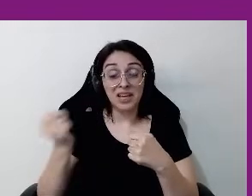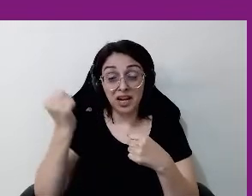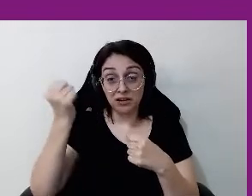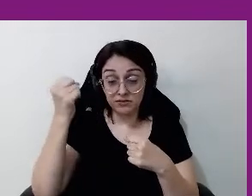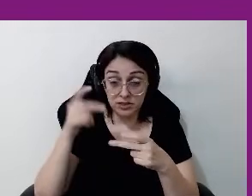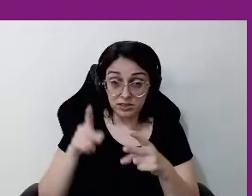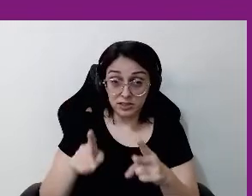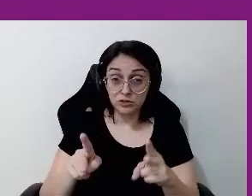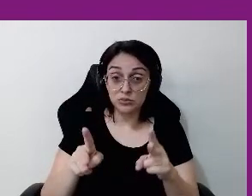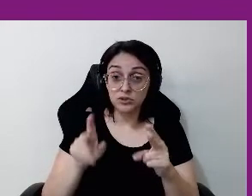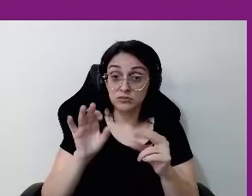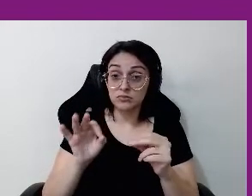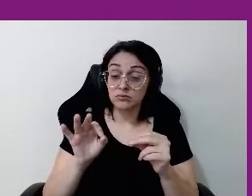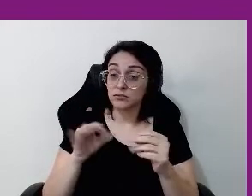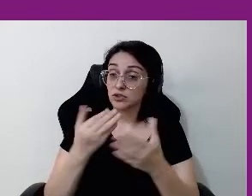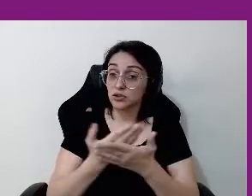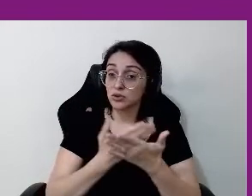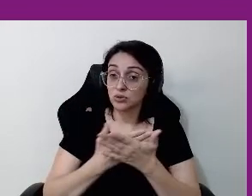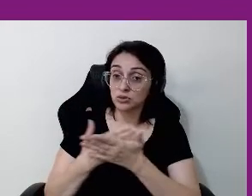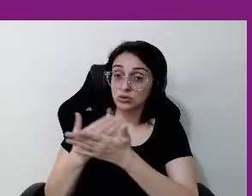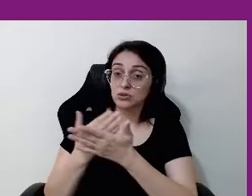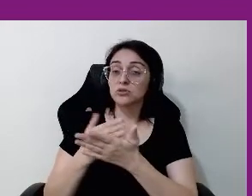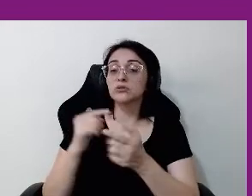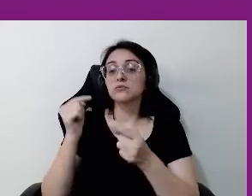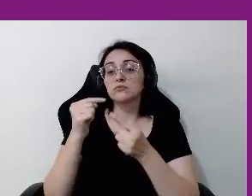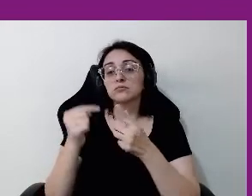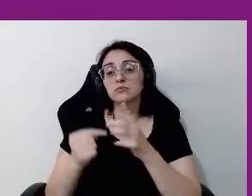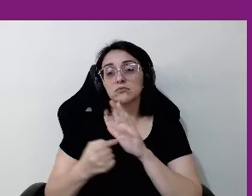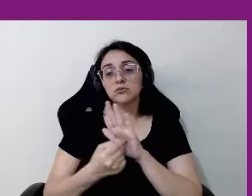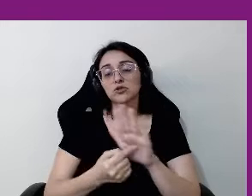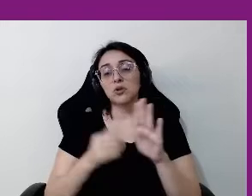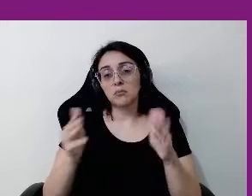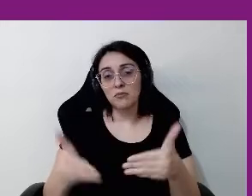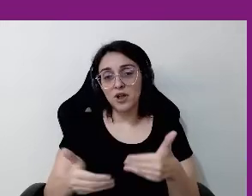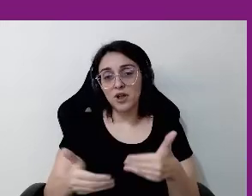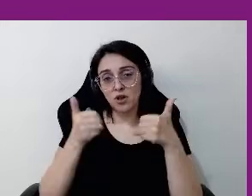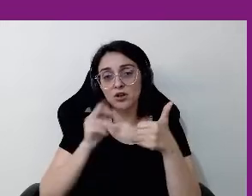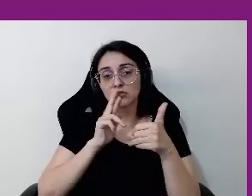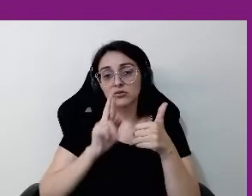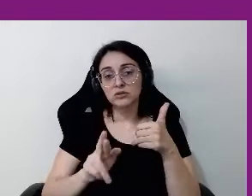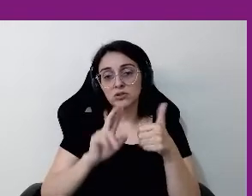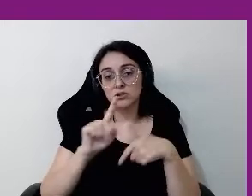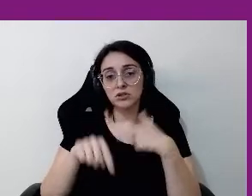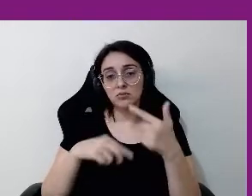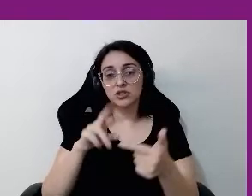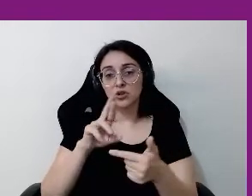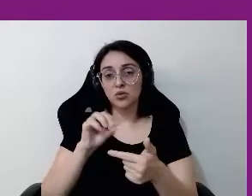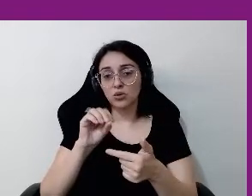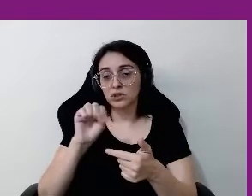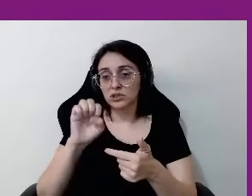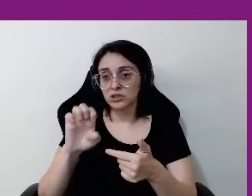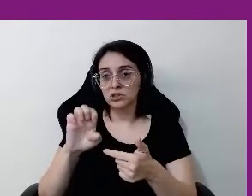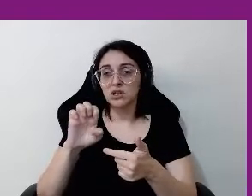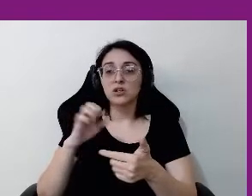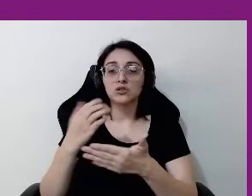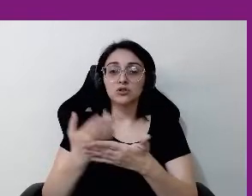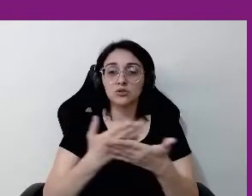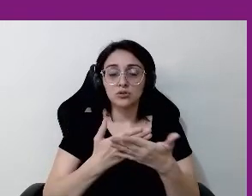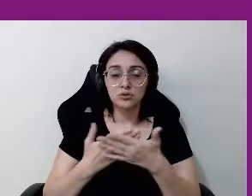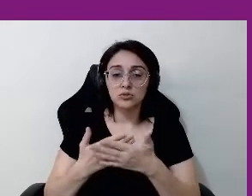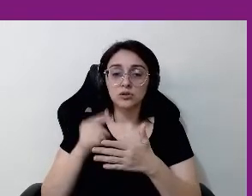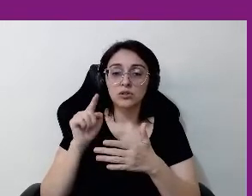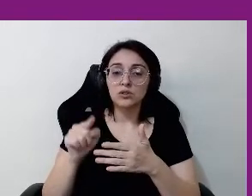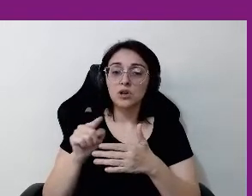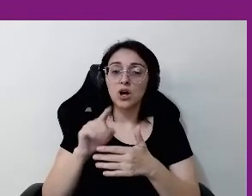sempre no estudo Acurasis mostrou que melhorava o prognóstico, depois no estudo Rose do New England mostrou que